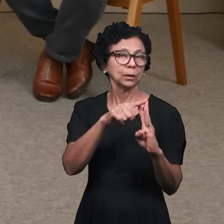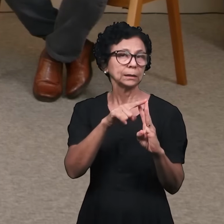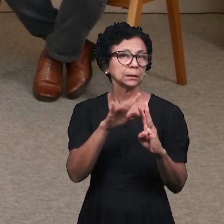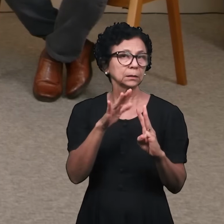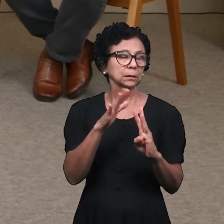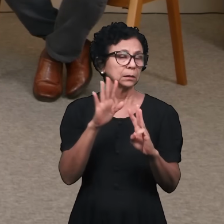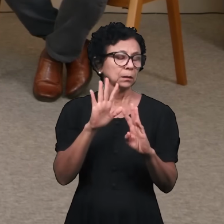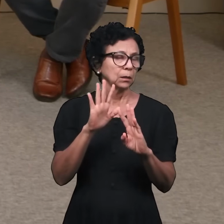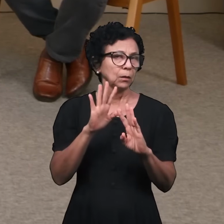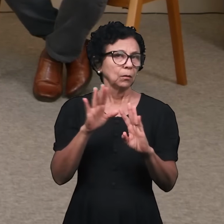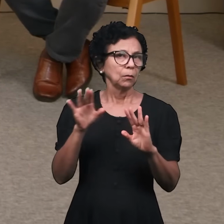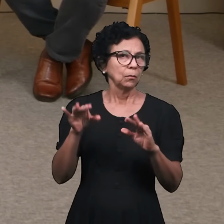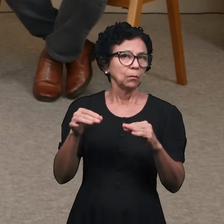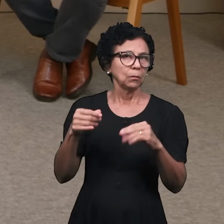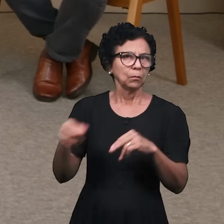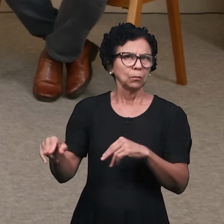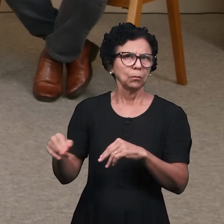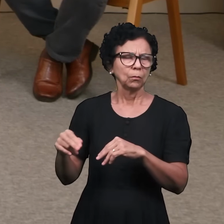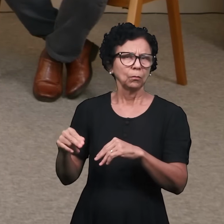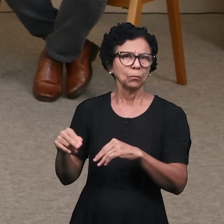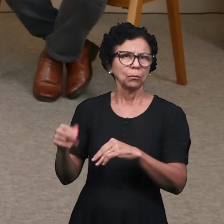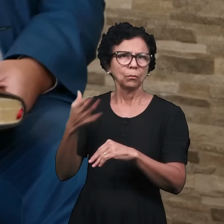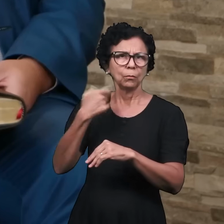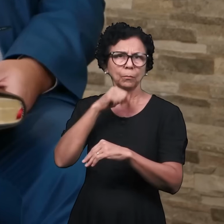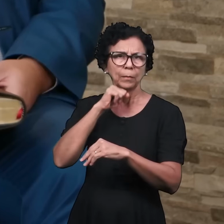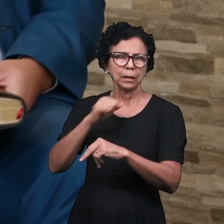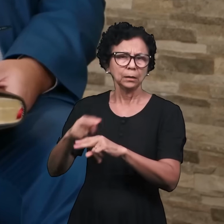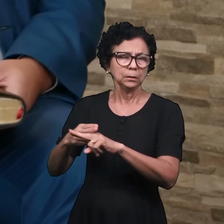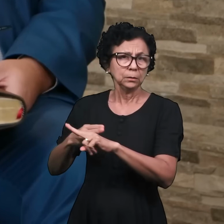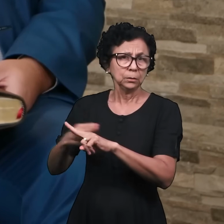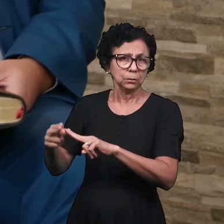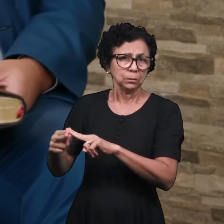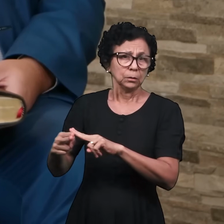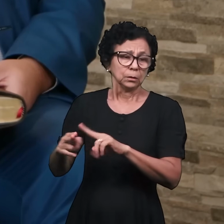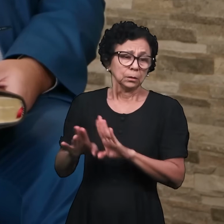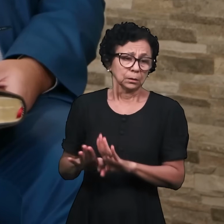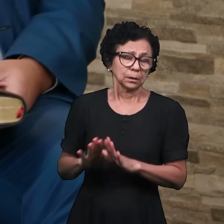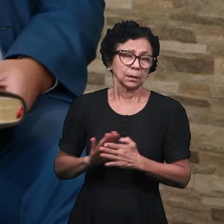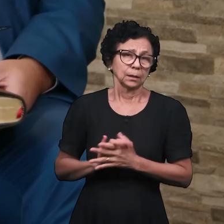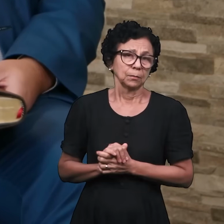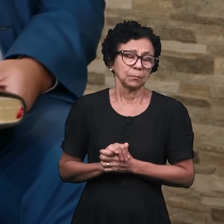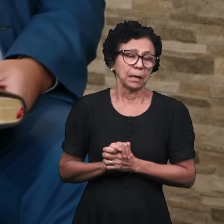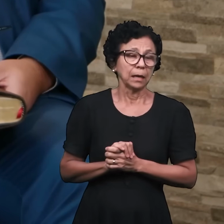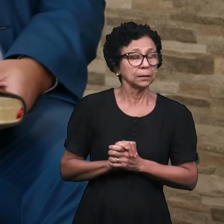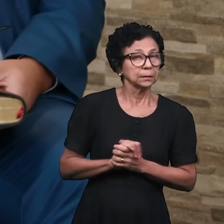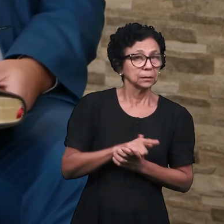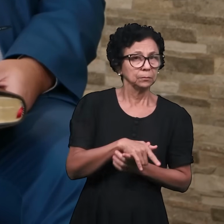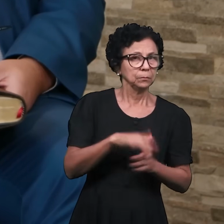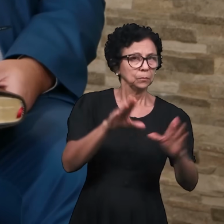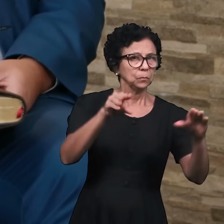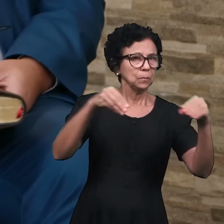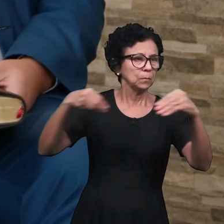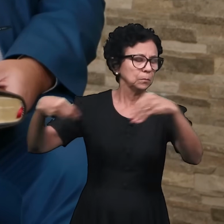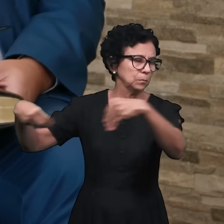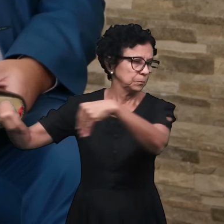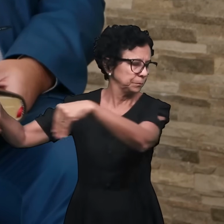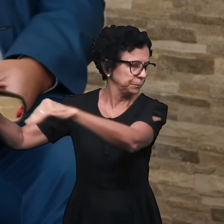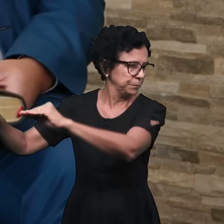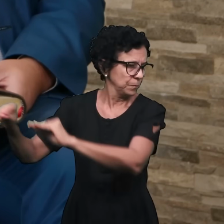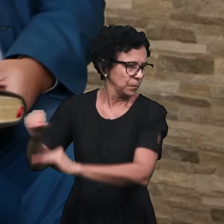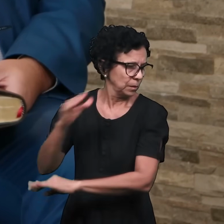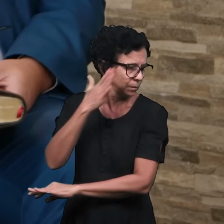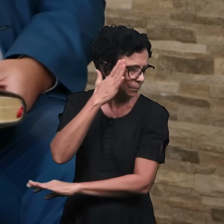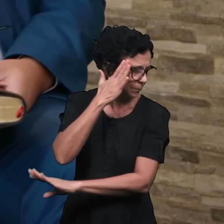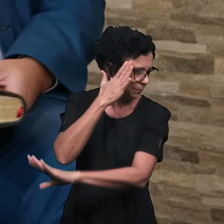honrar pai e mãe, quer dizer, da honra, mesmo numa situação desagradável. Isso não dispensa